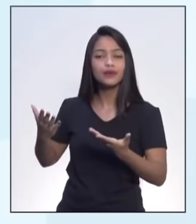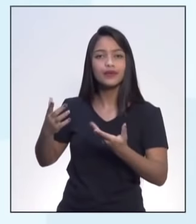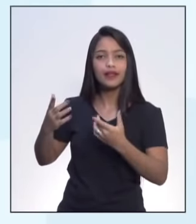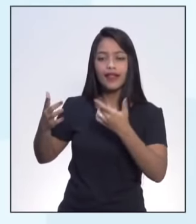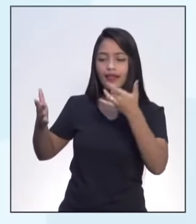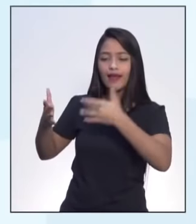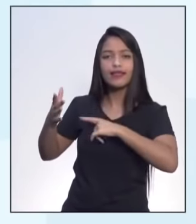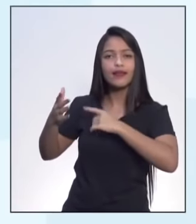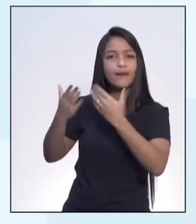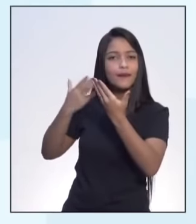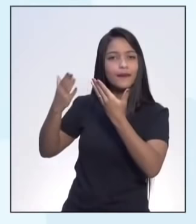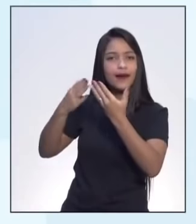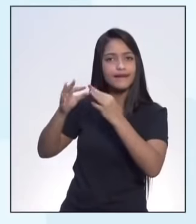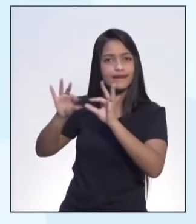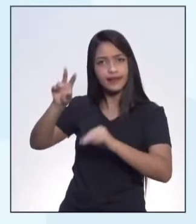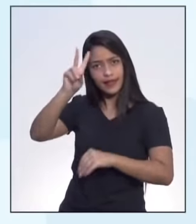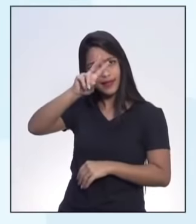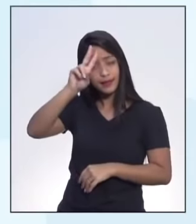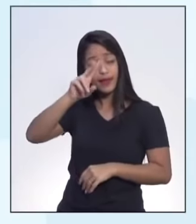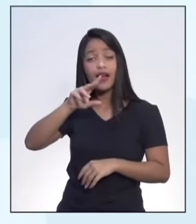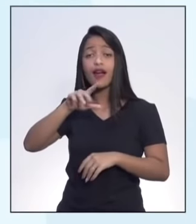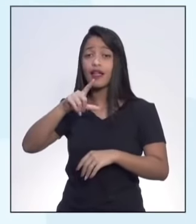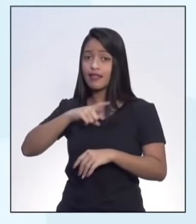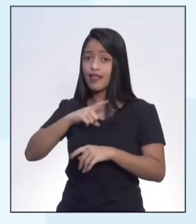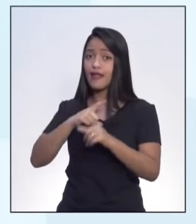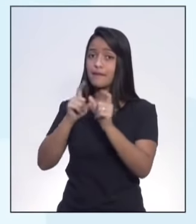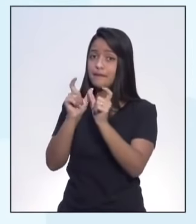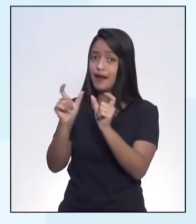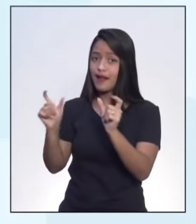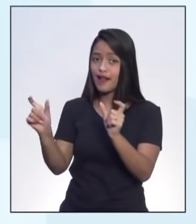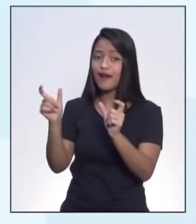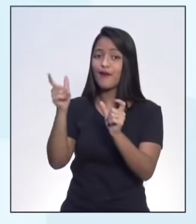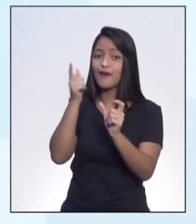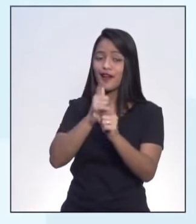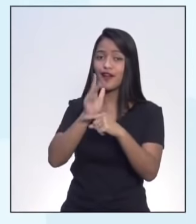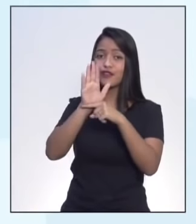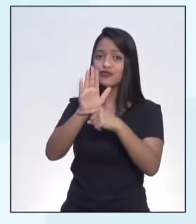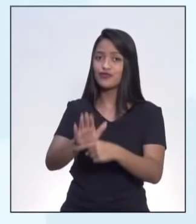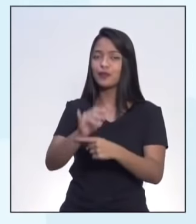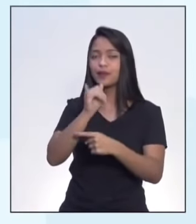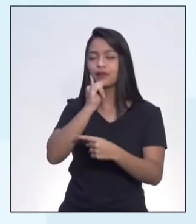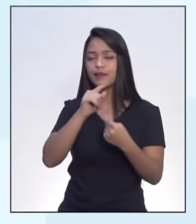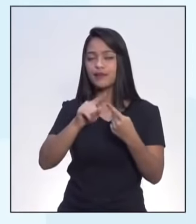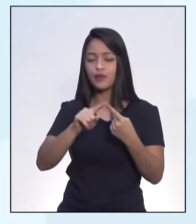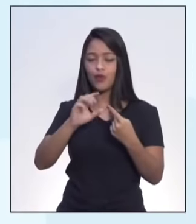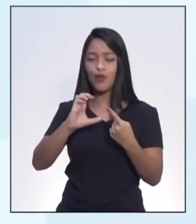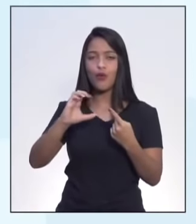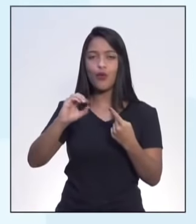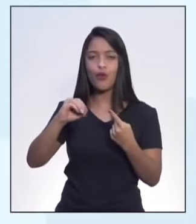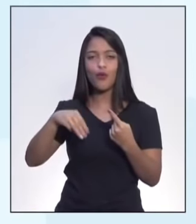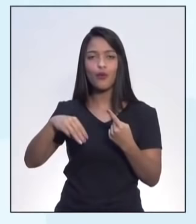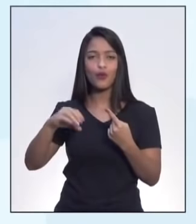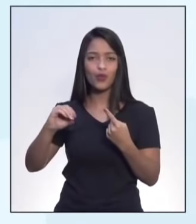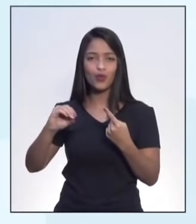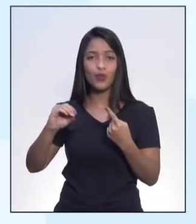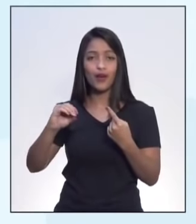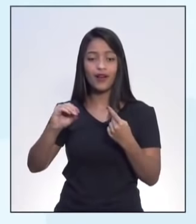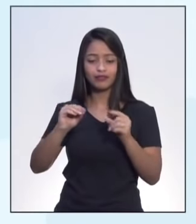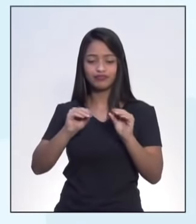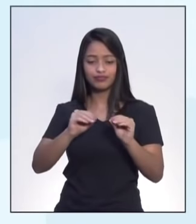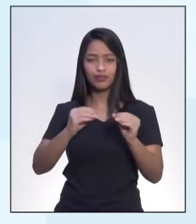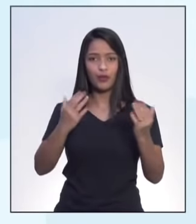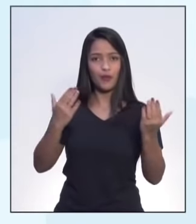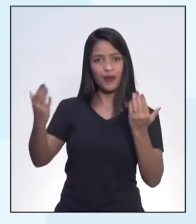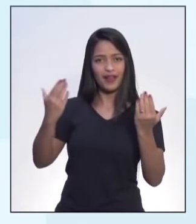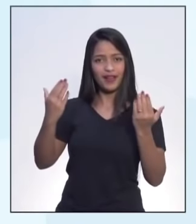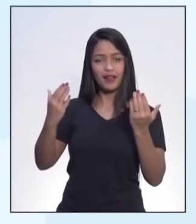comparação? Lembrando que tem alguns termos que facilitam para a gente saber que tem uma comparação, como, que eu já expliquei aqui. Mas não